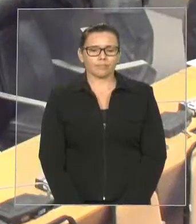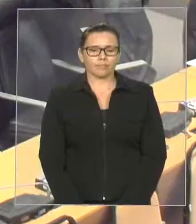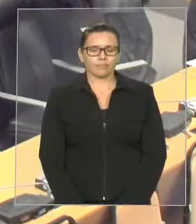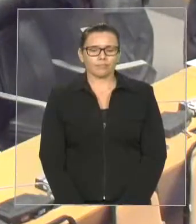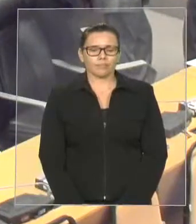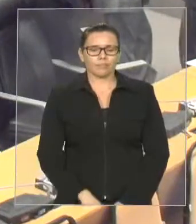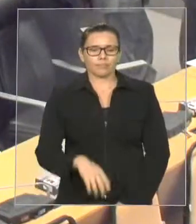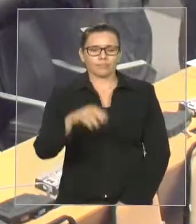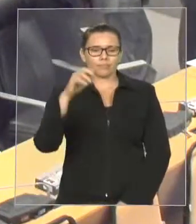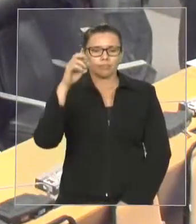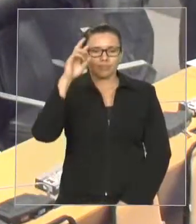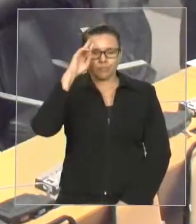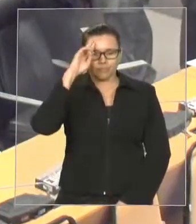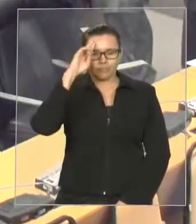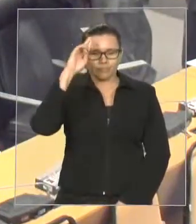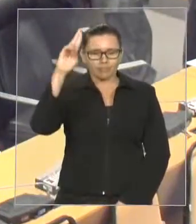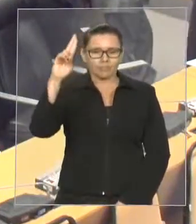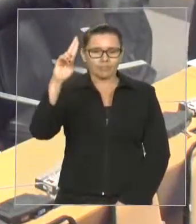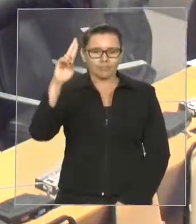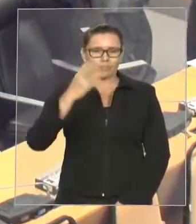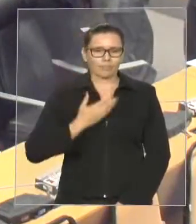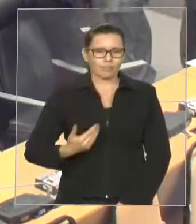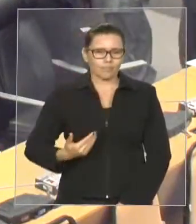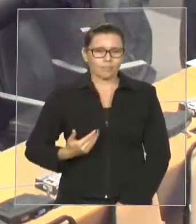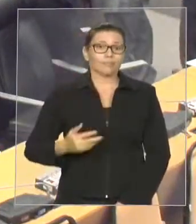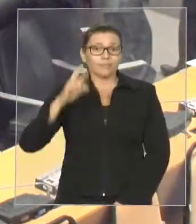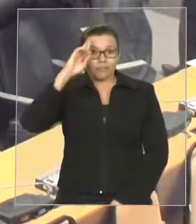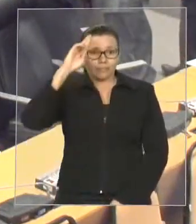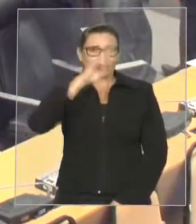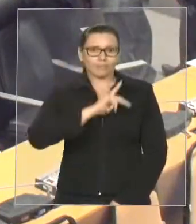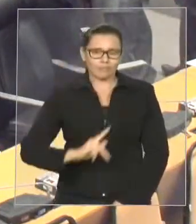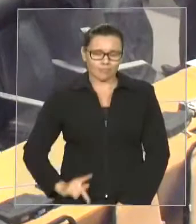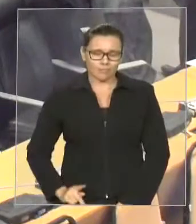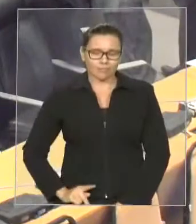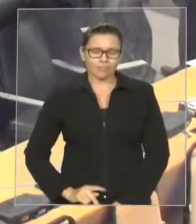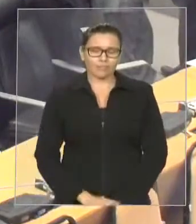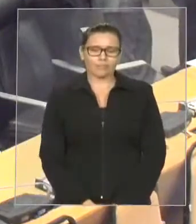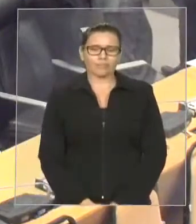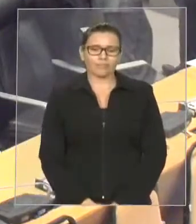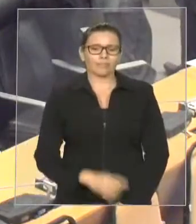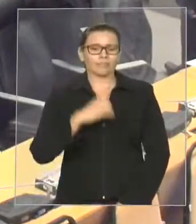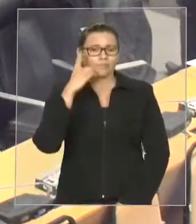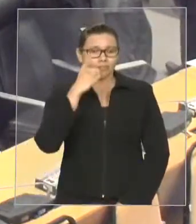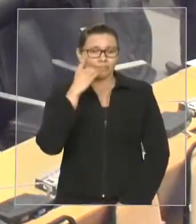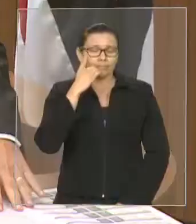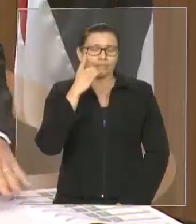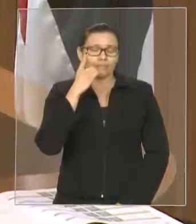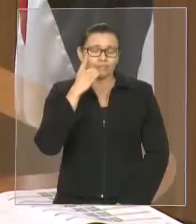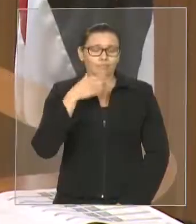Excelentíssimo senhor presidente, excelentíssimos senhores deputados, excelentíssimos senhores